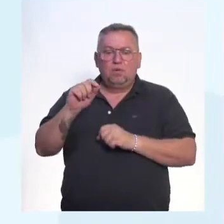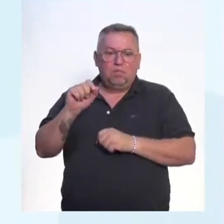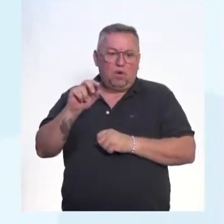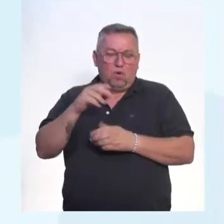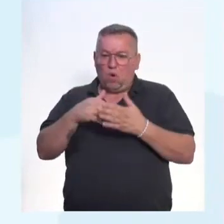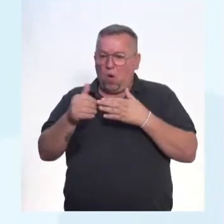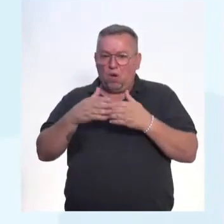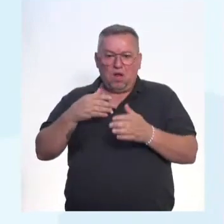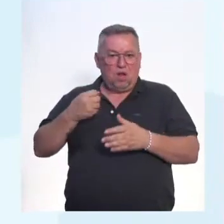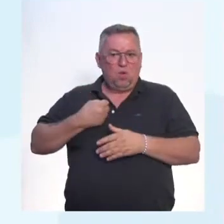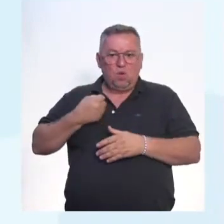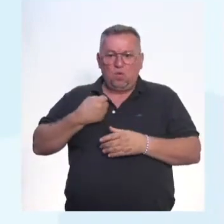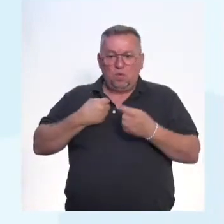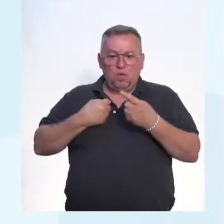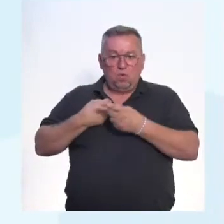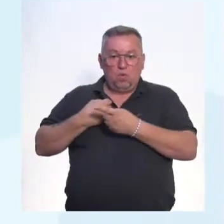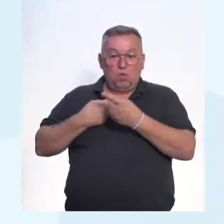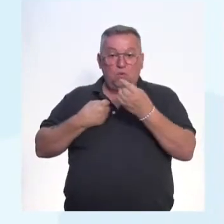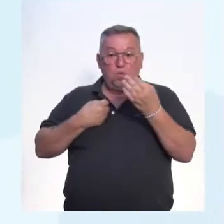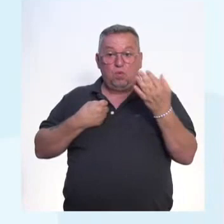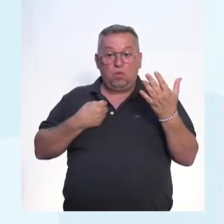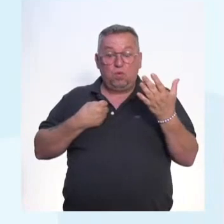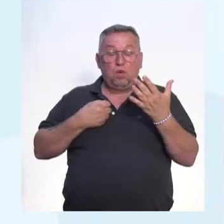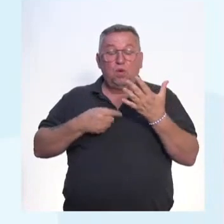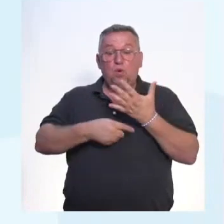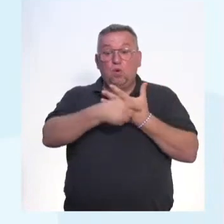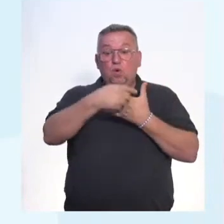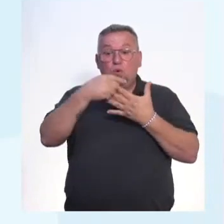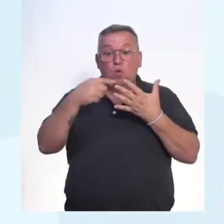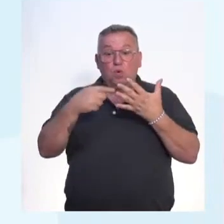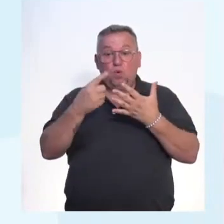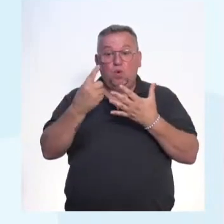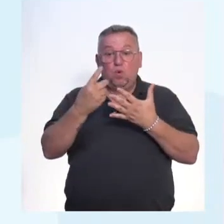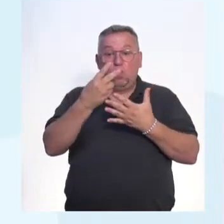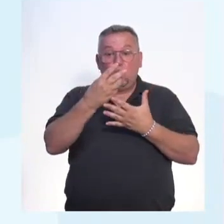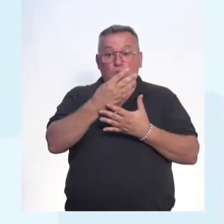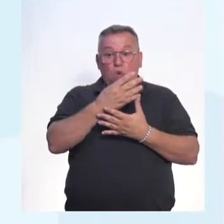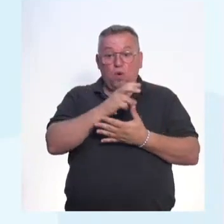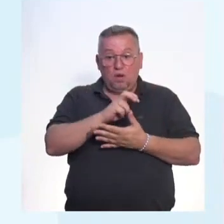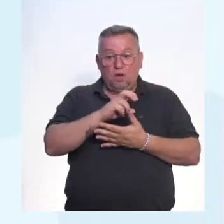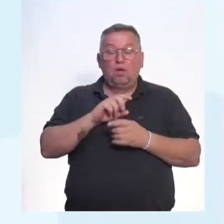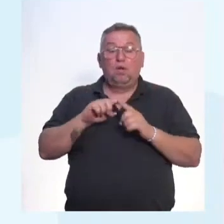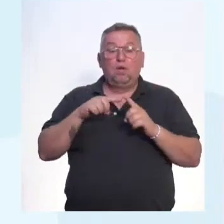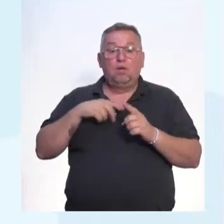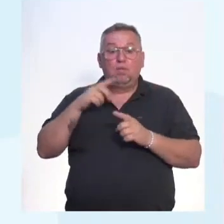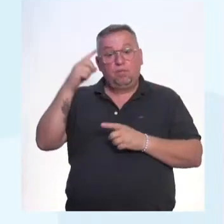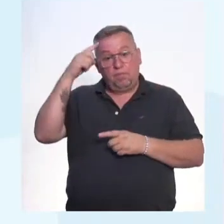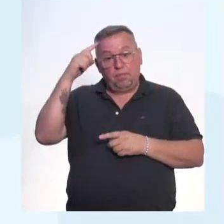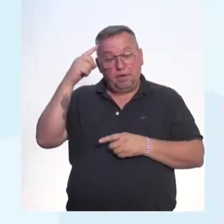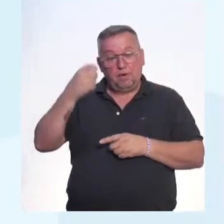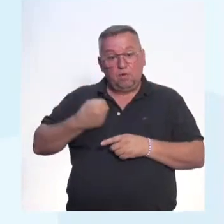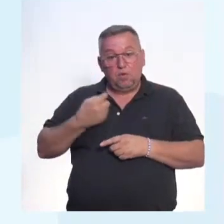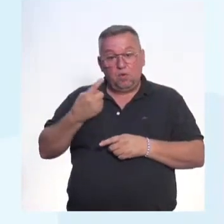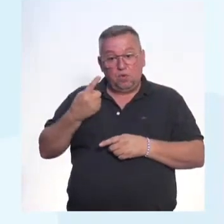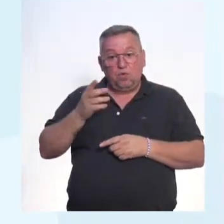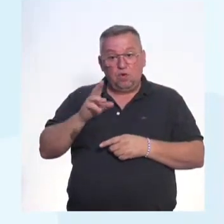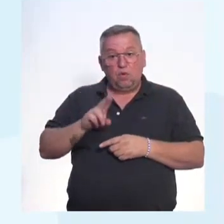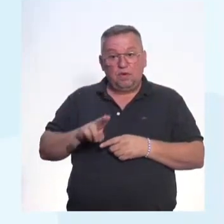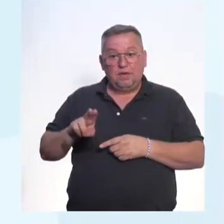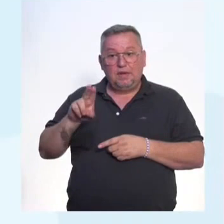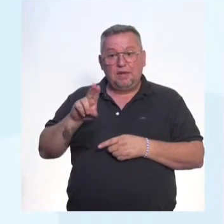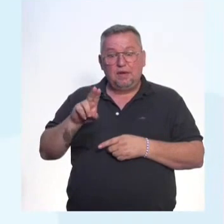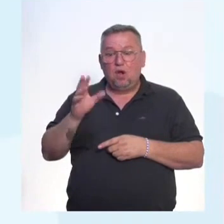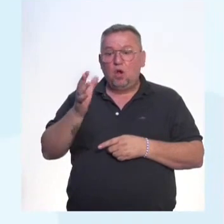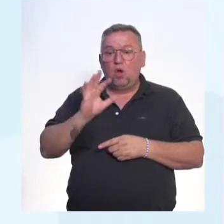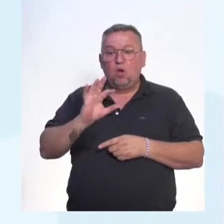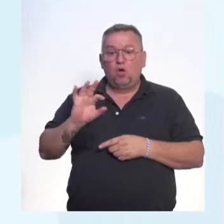usar qualquer um dos 5 números que eu tenho. Imagina que eu já usei o número 1.